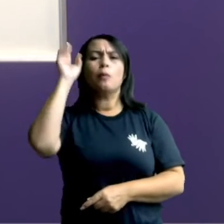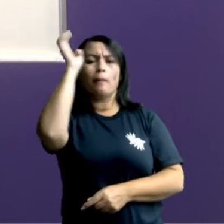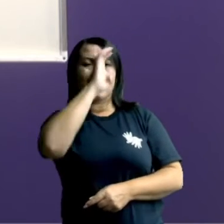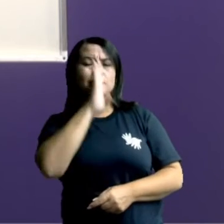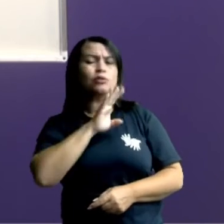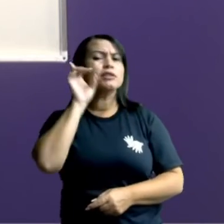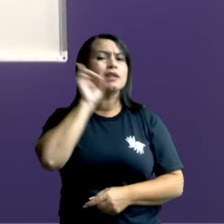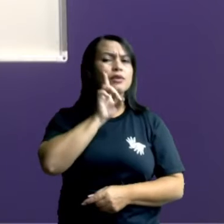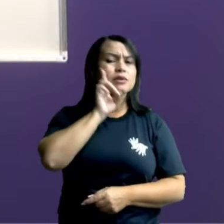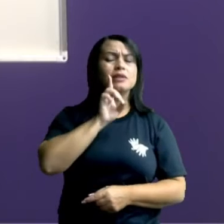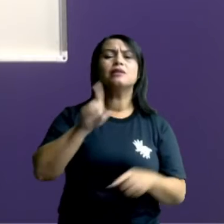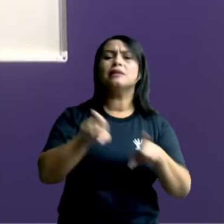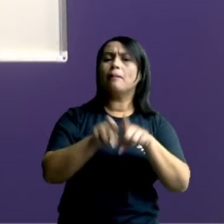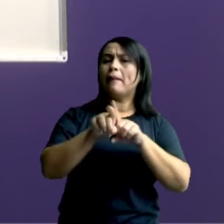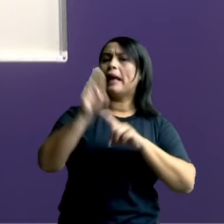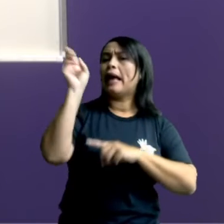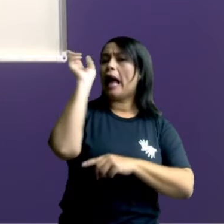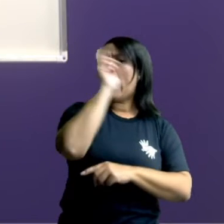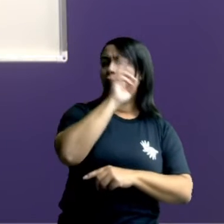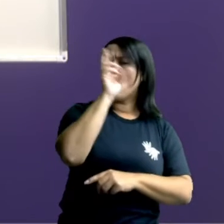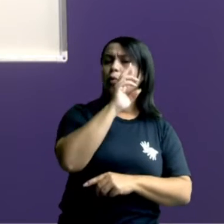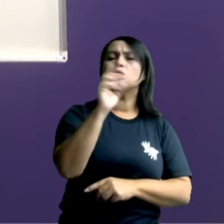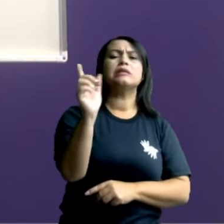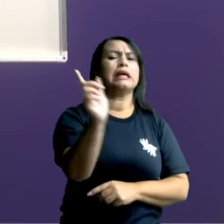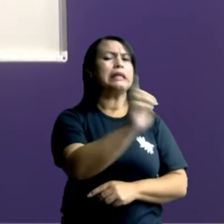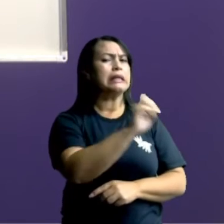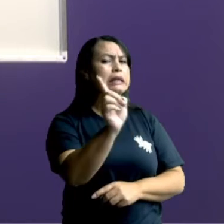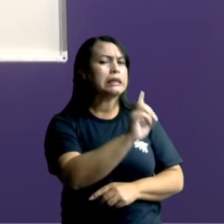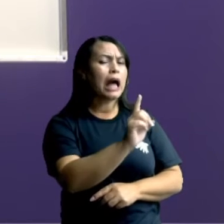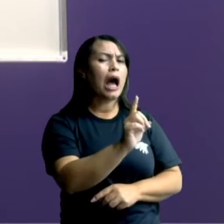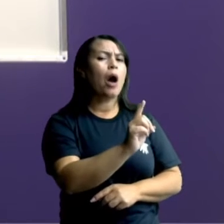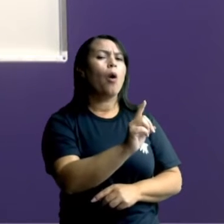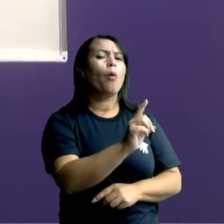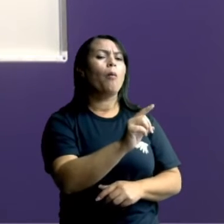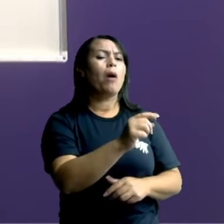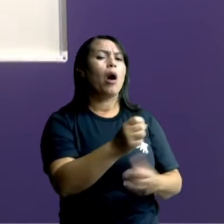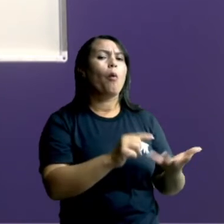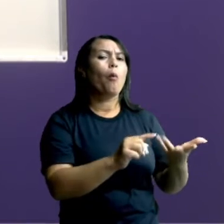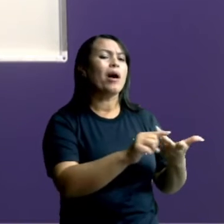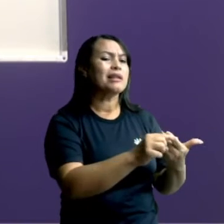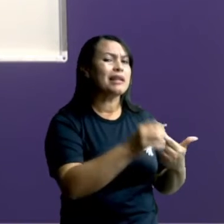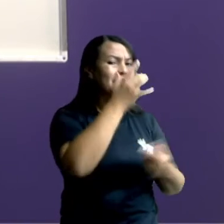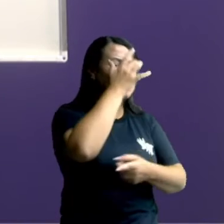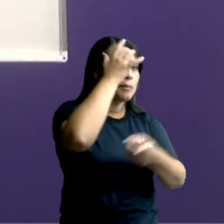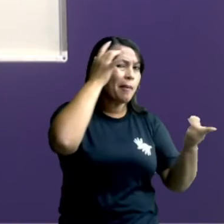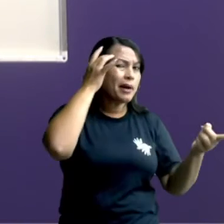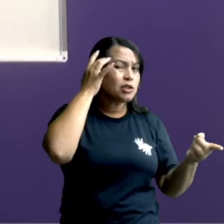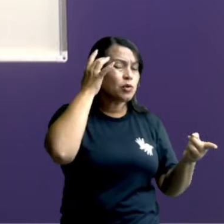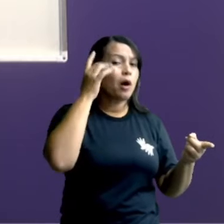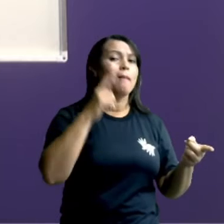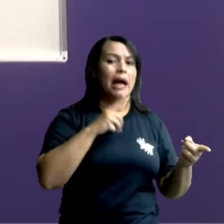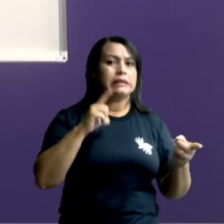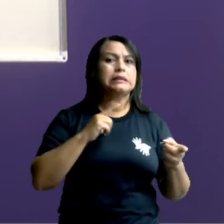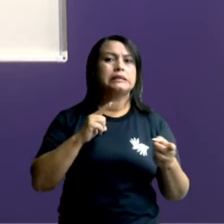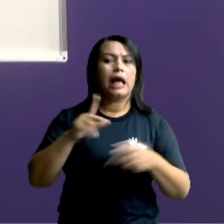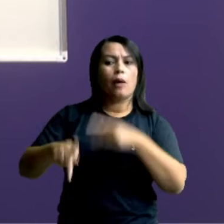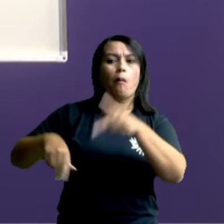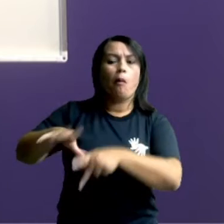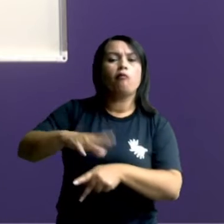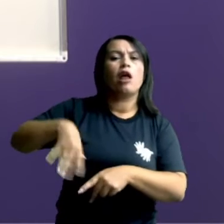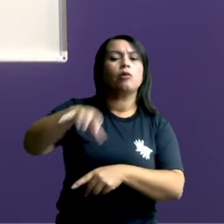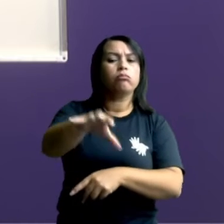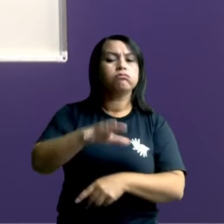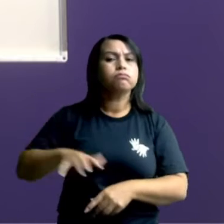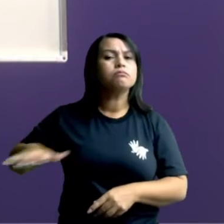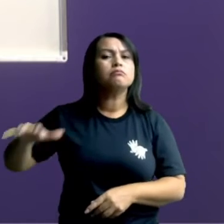que eu dei o exemplo a vocês. Não populoso e povoado, né, seria não ter 100